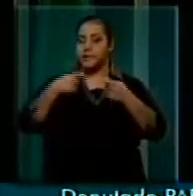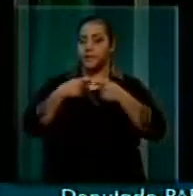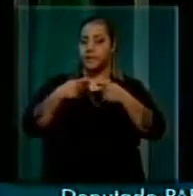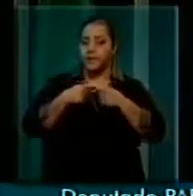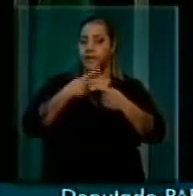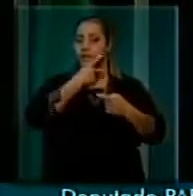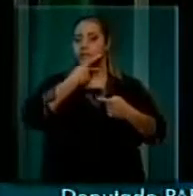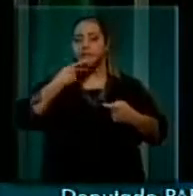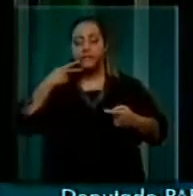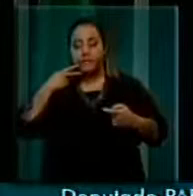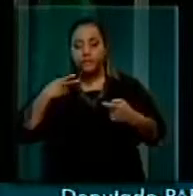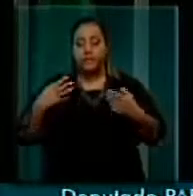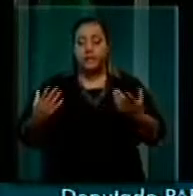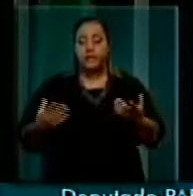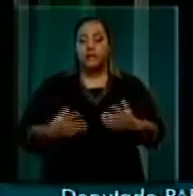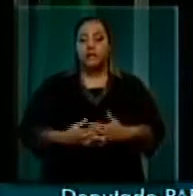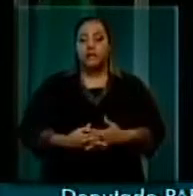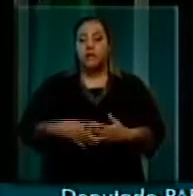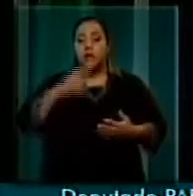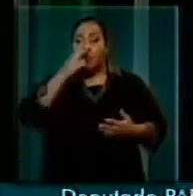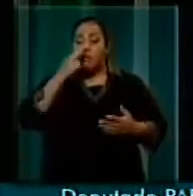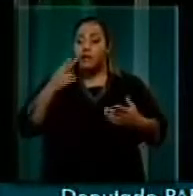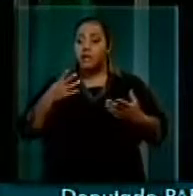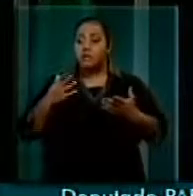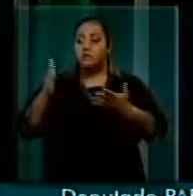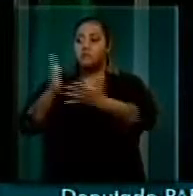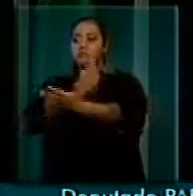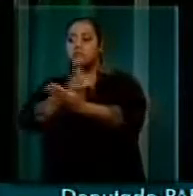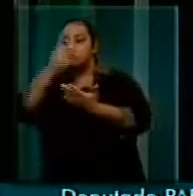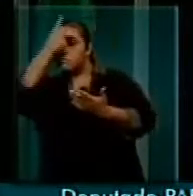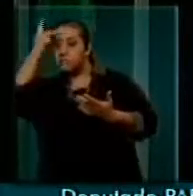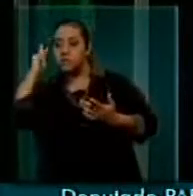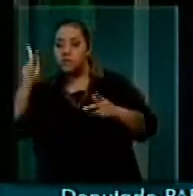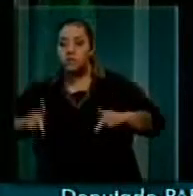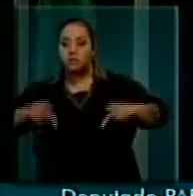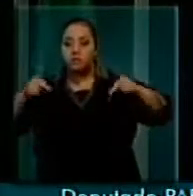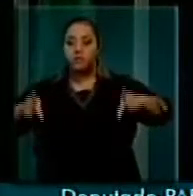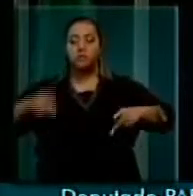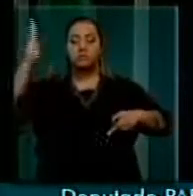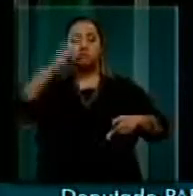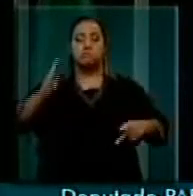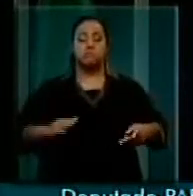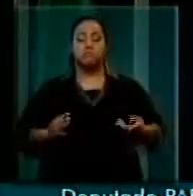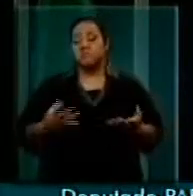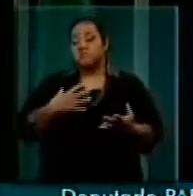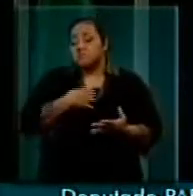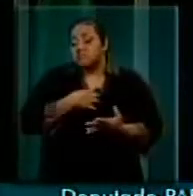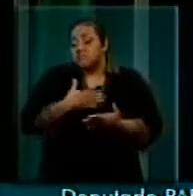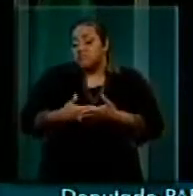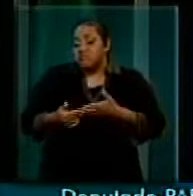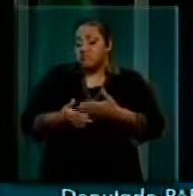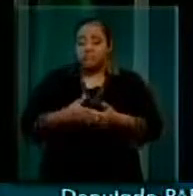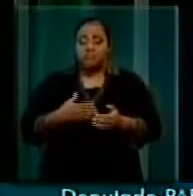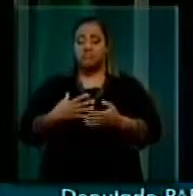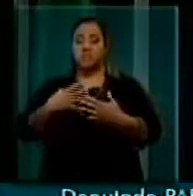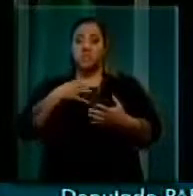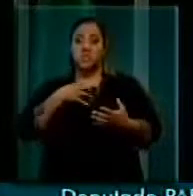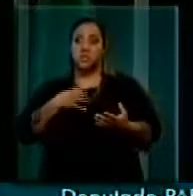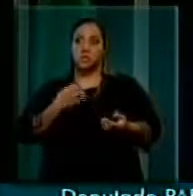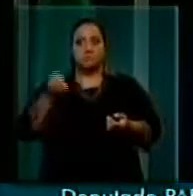parece uma parte da população brasileira não se incomodar muito com isso, não se indignar muito com